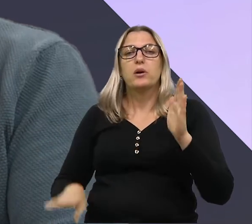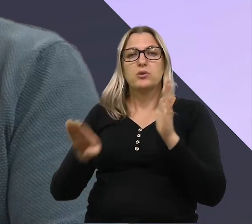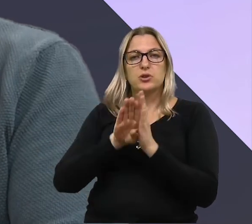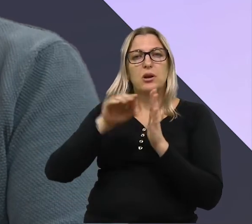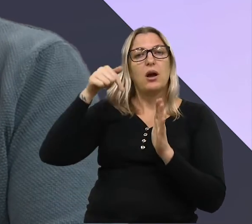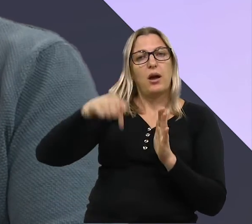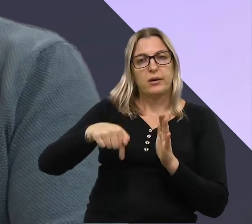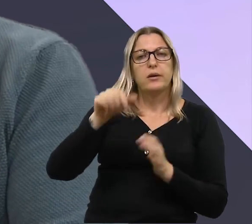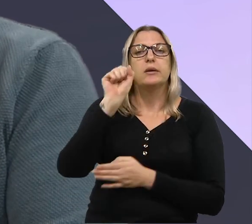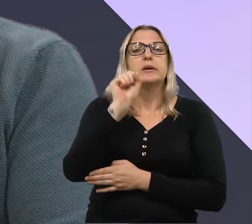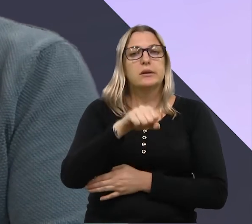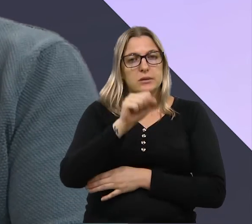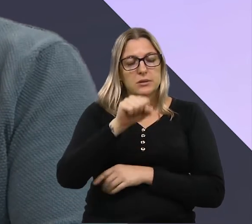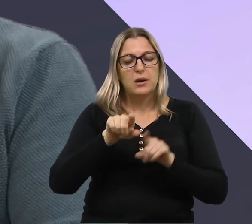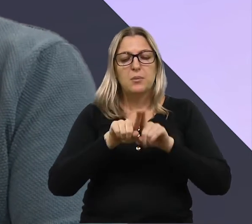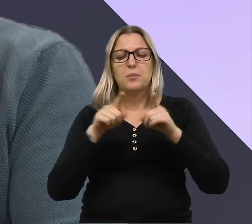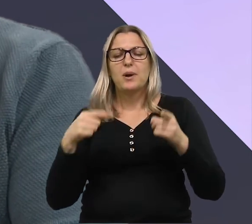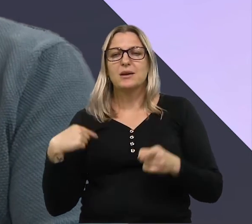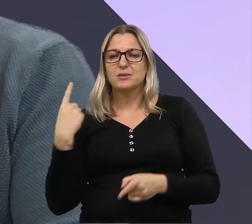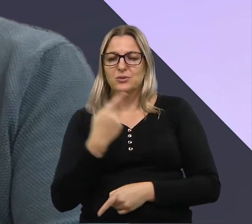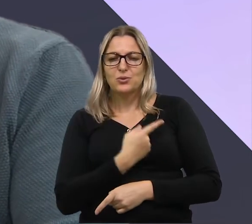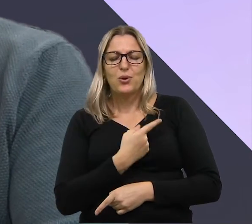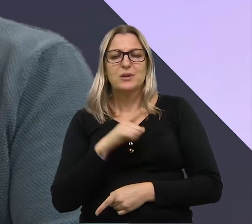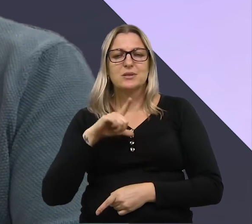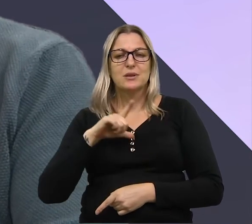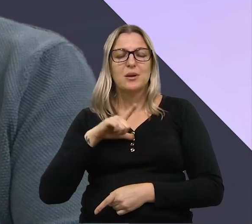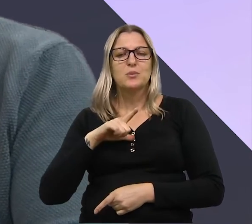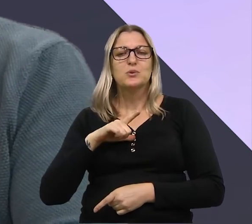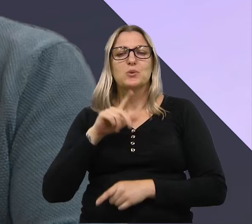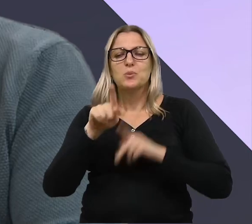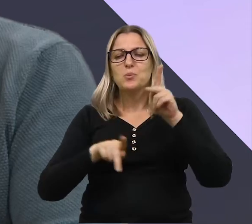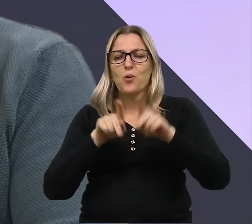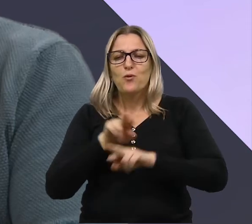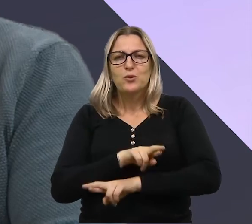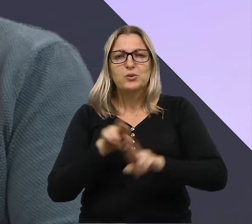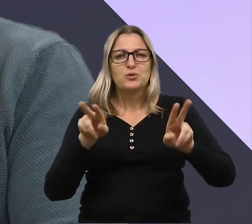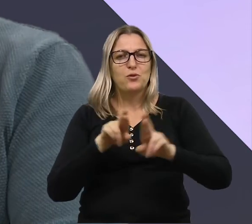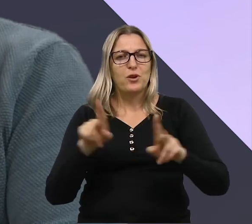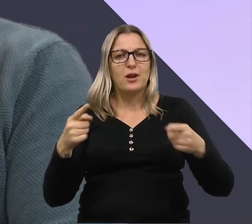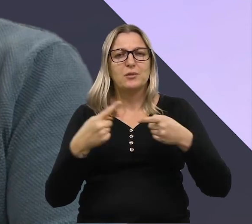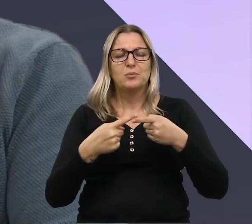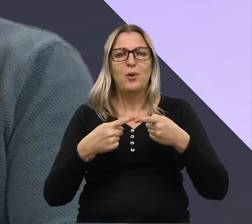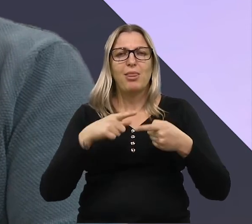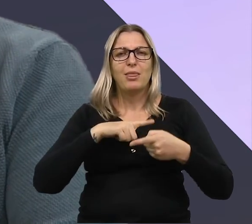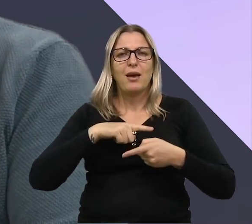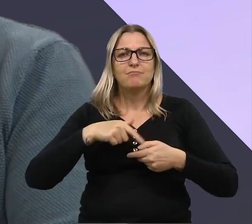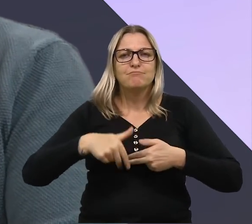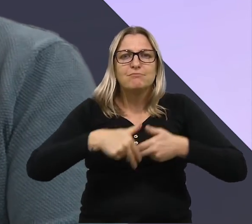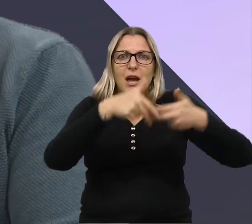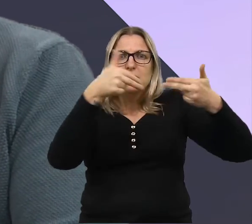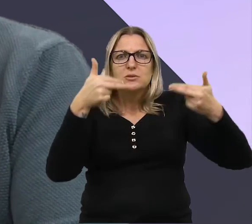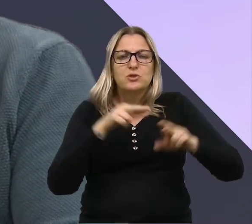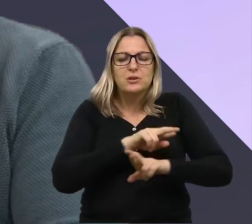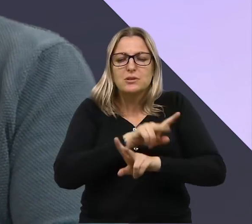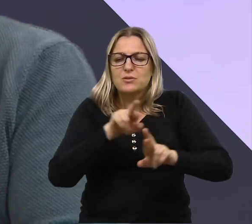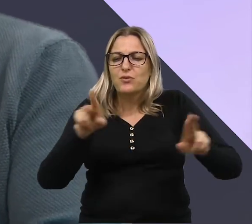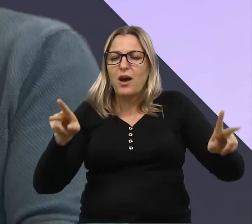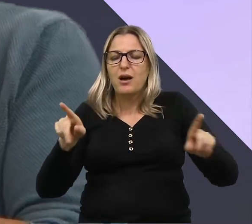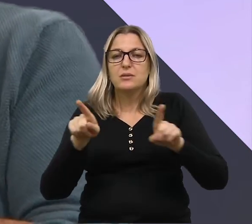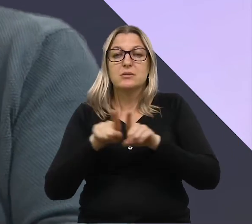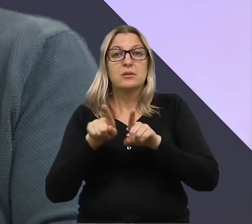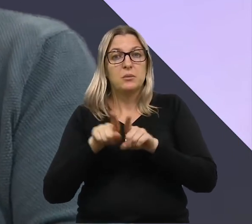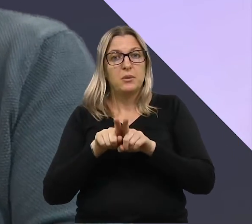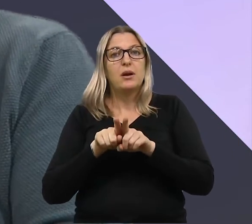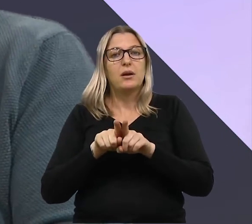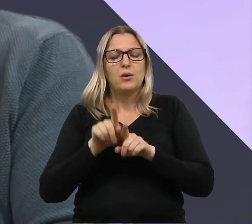nós temos um pouco diferenciado né a nossas vidas nias e a nossa cultura Ela nos mostra isso nosso povo empreendedor sendo empreendedor ele